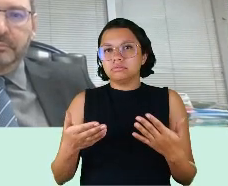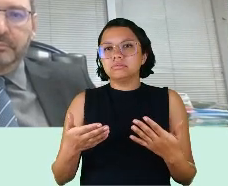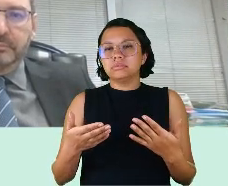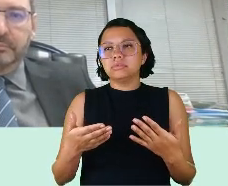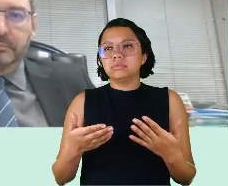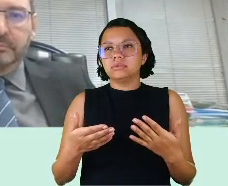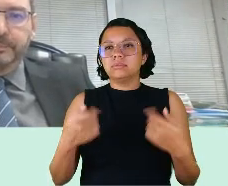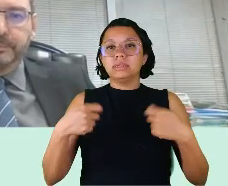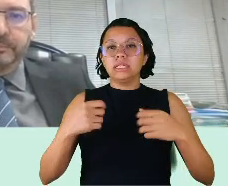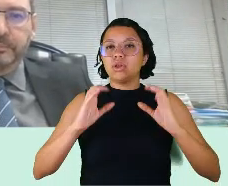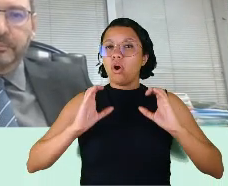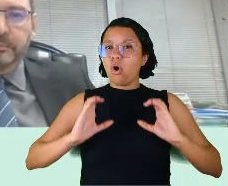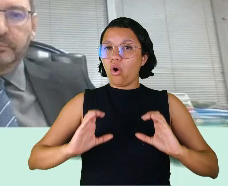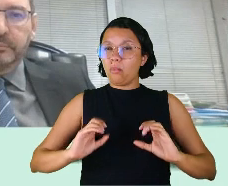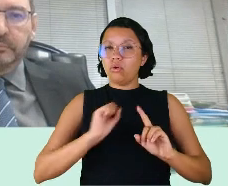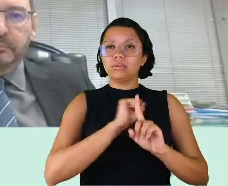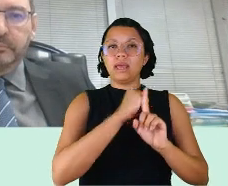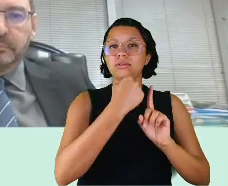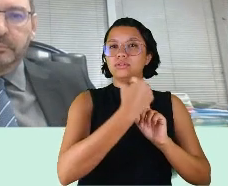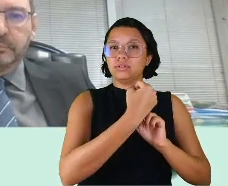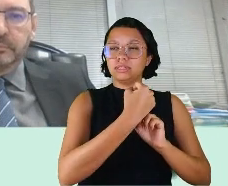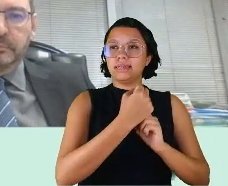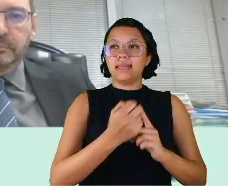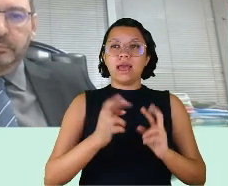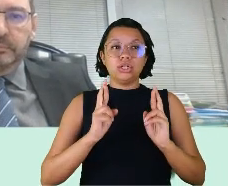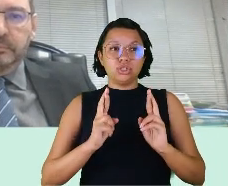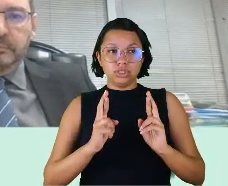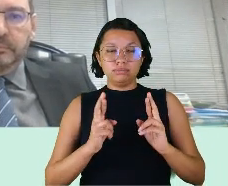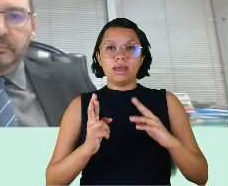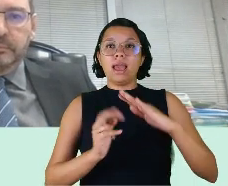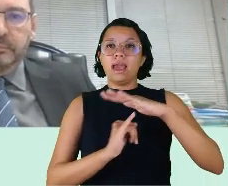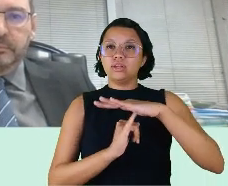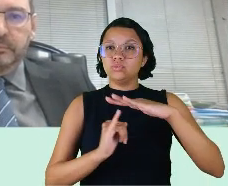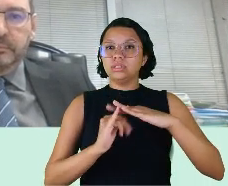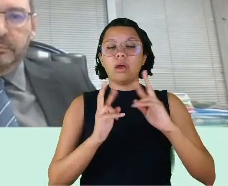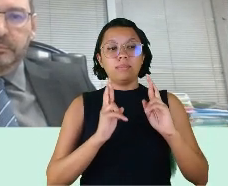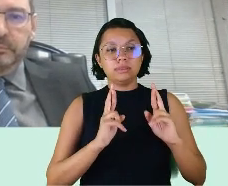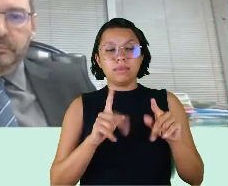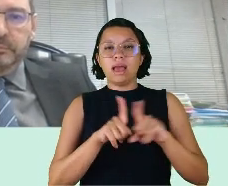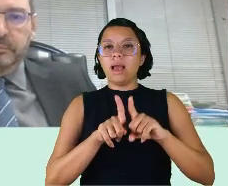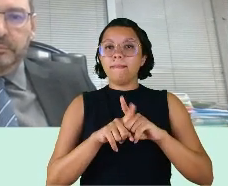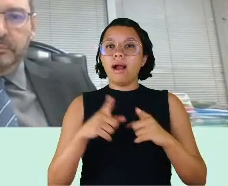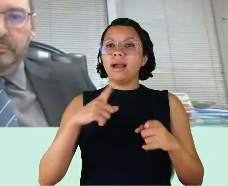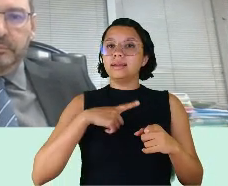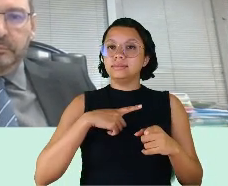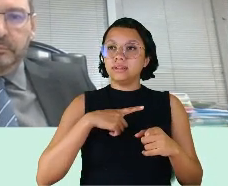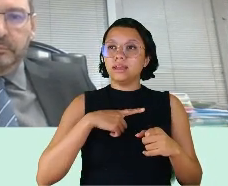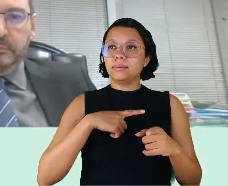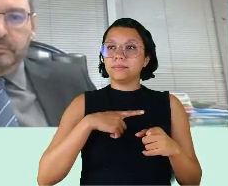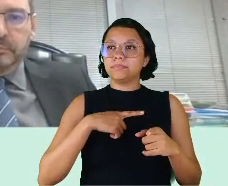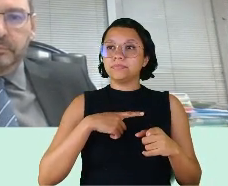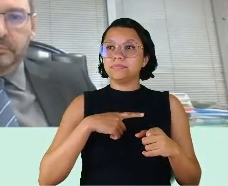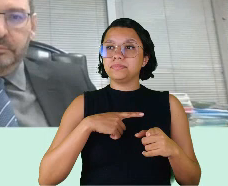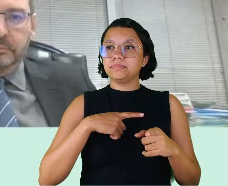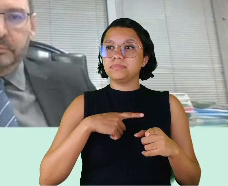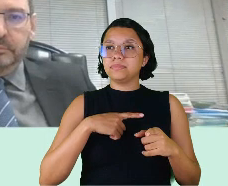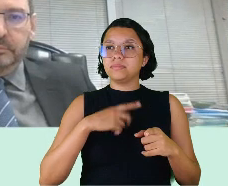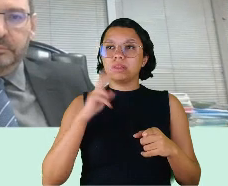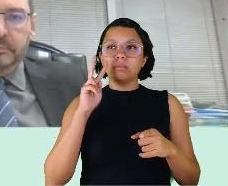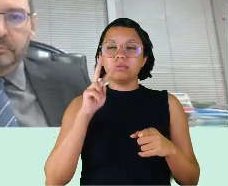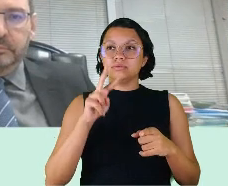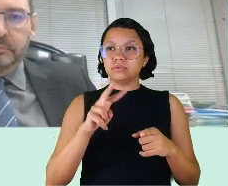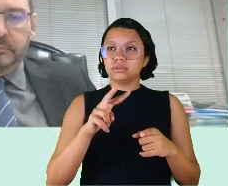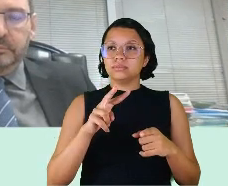eles precisam se comportar e a sociedade espera e a instituição espera que haja